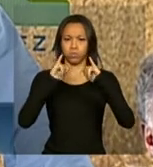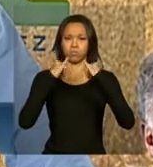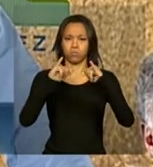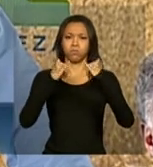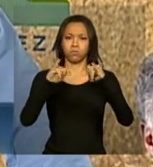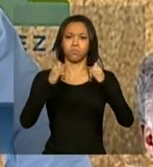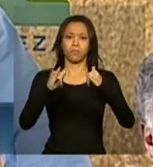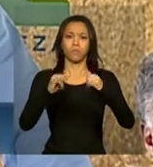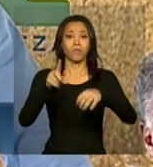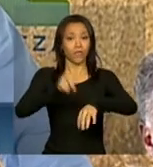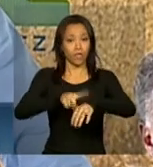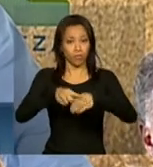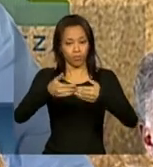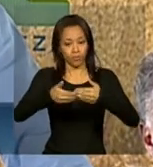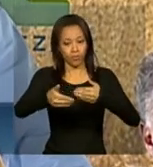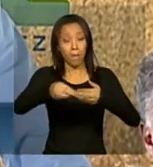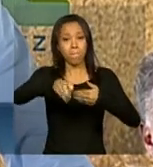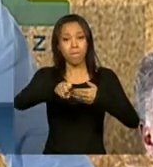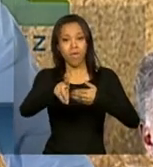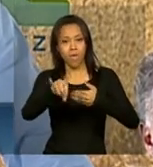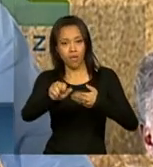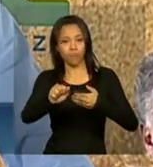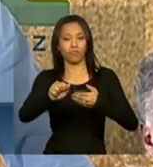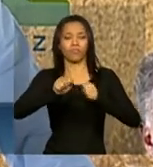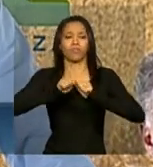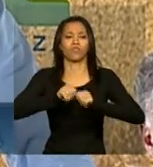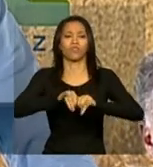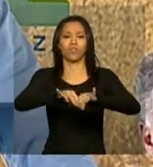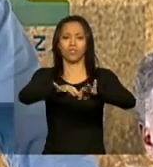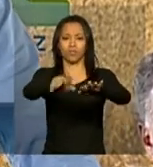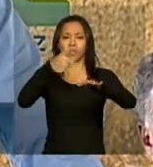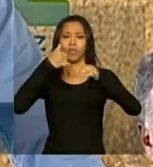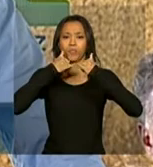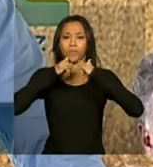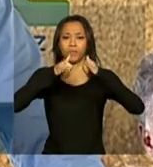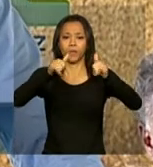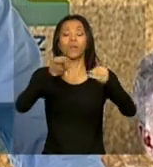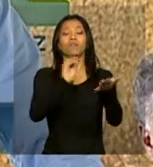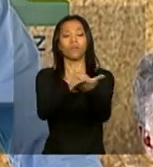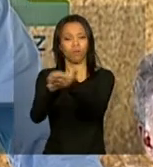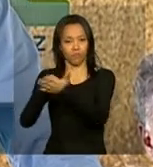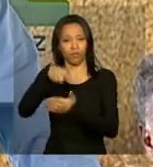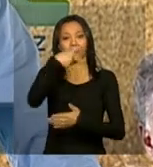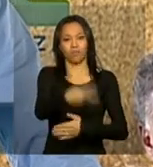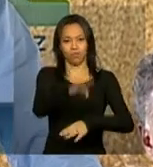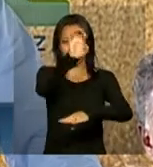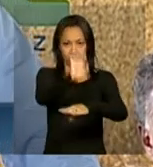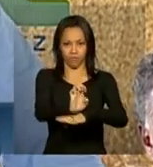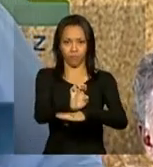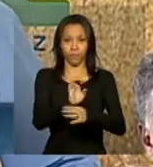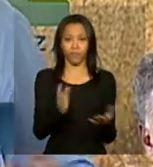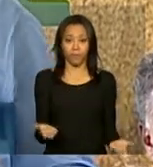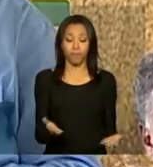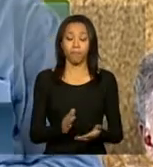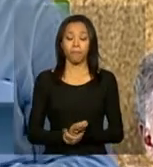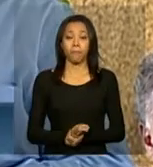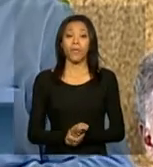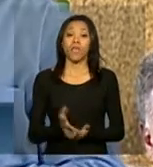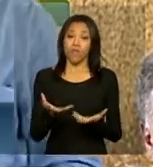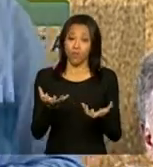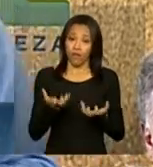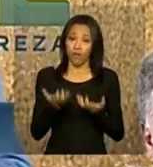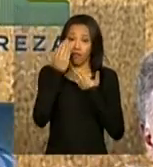a médio prazo de fazer a distribuição necessária que Mato Grosso precisa. E aí, senhora presidente,